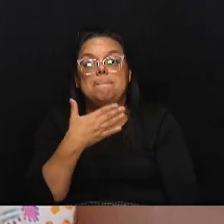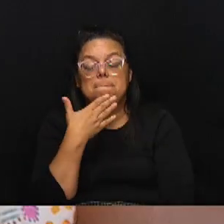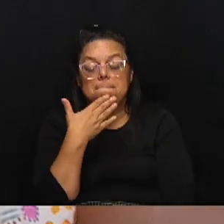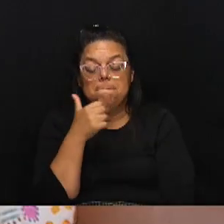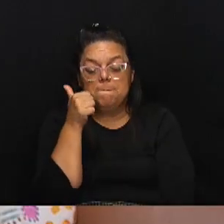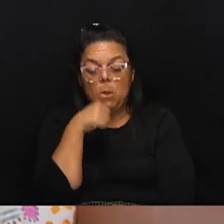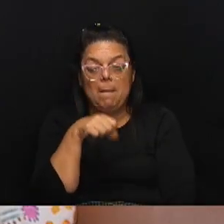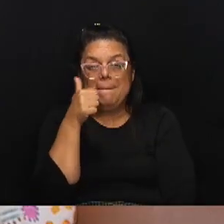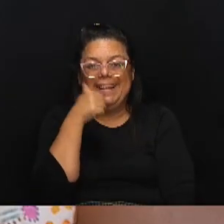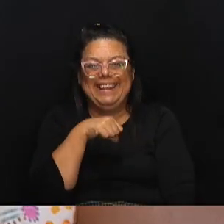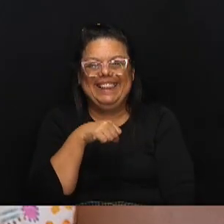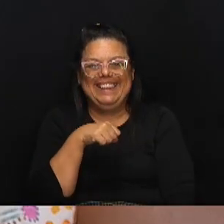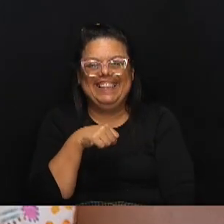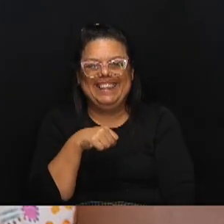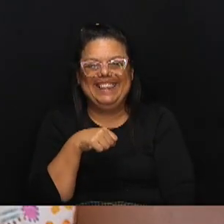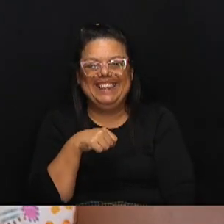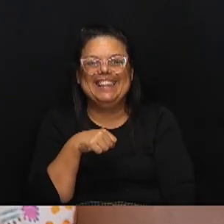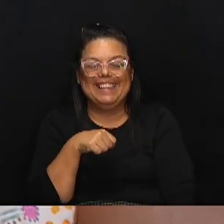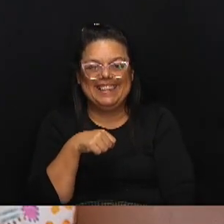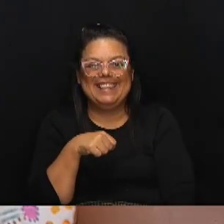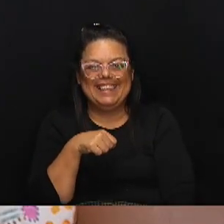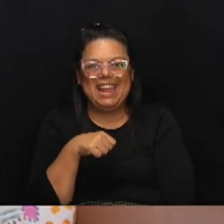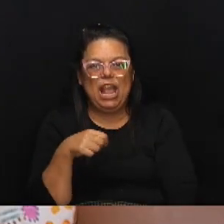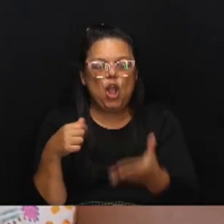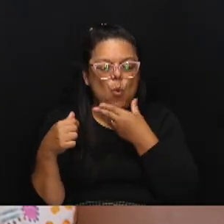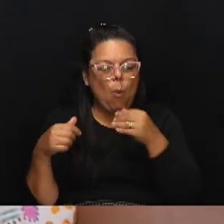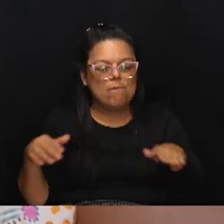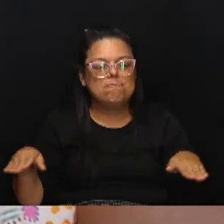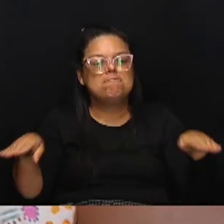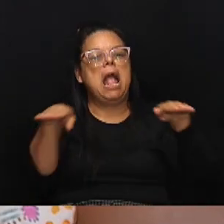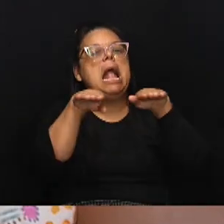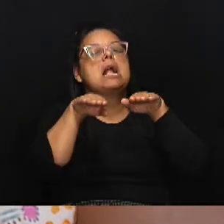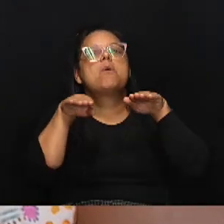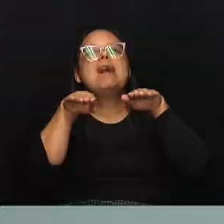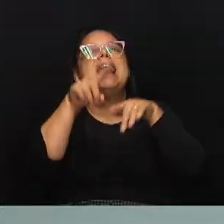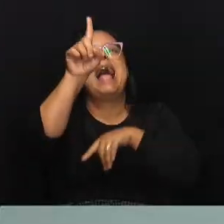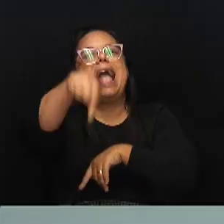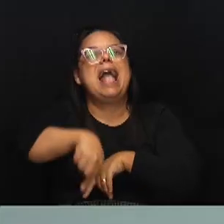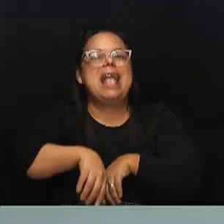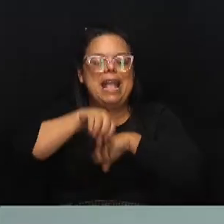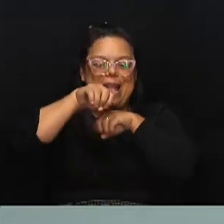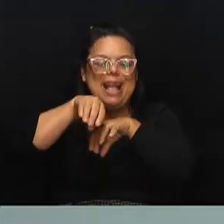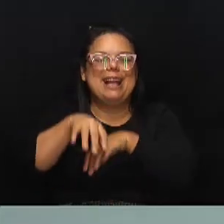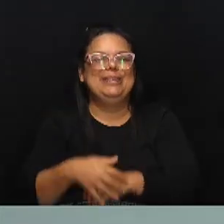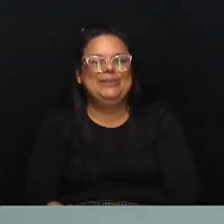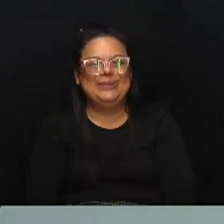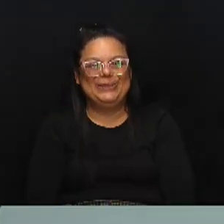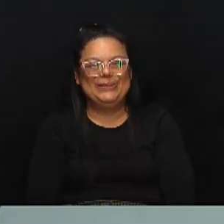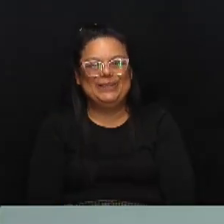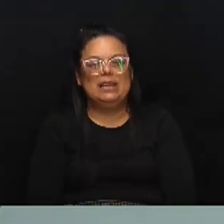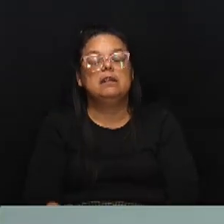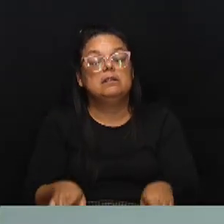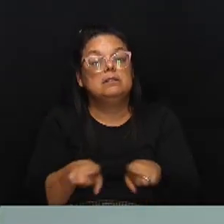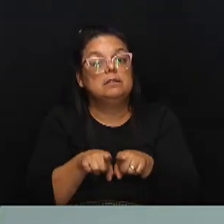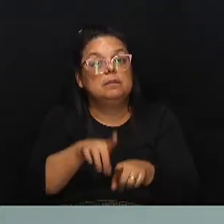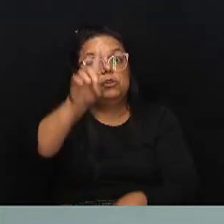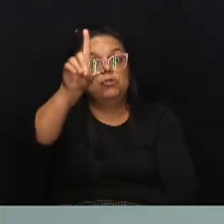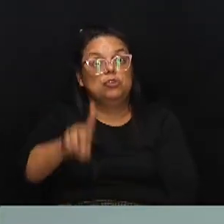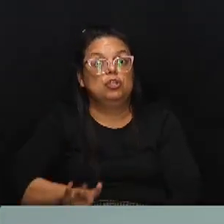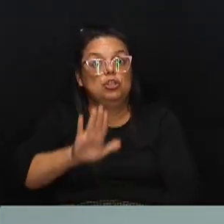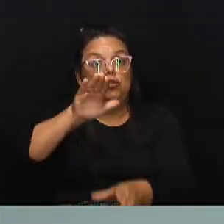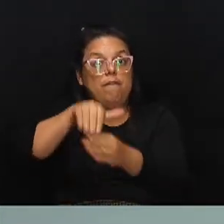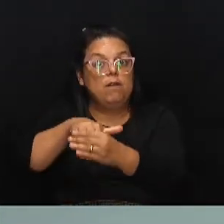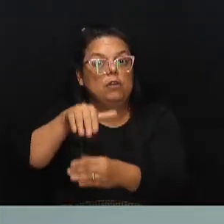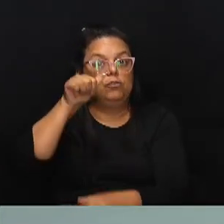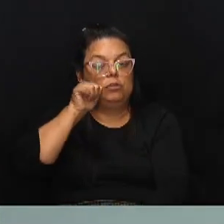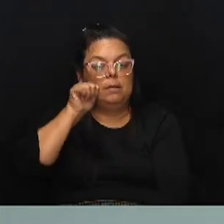mulher se igualar, né, ter equidade, é através da educação. Por mais que o direito ao voto feminino